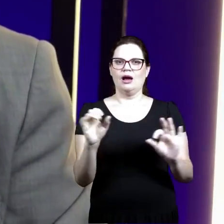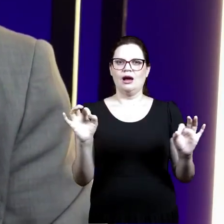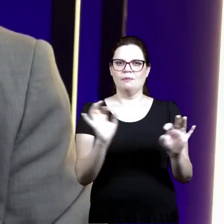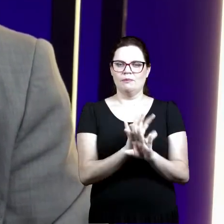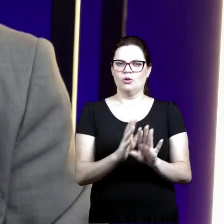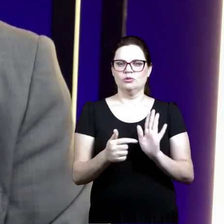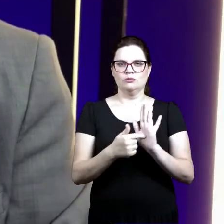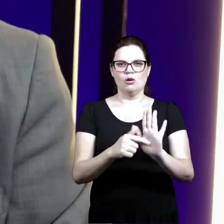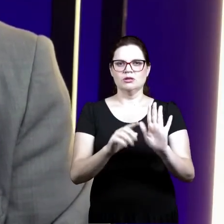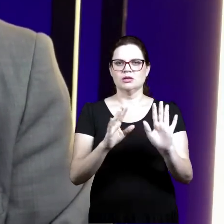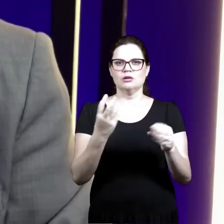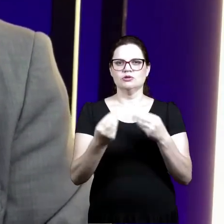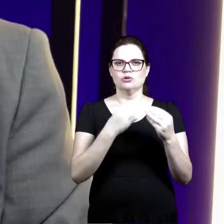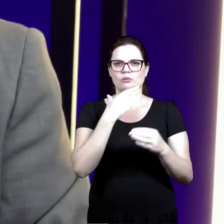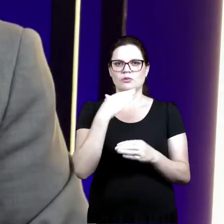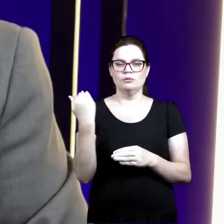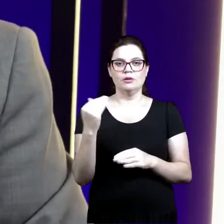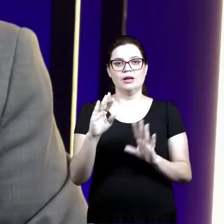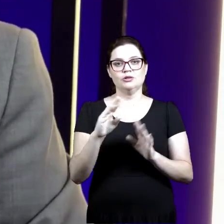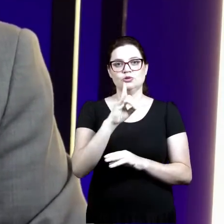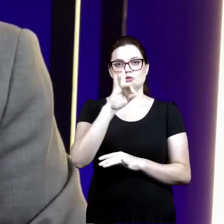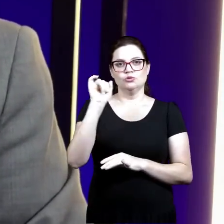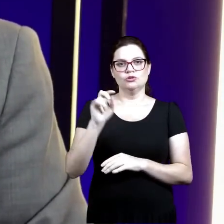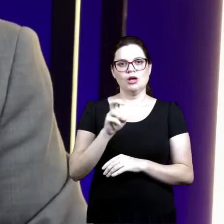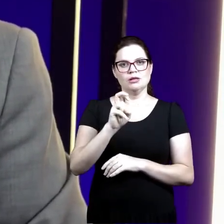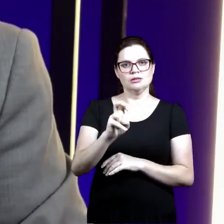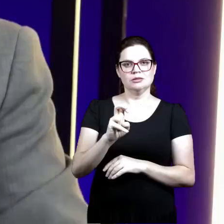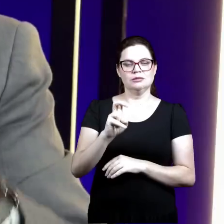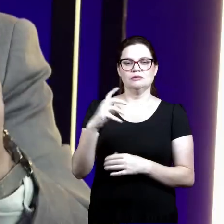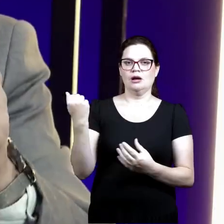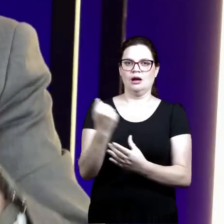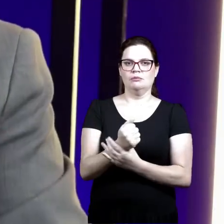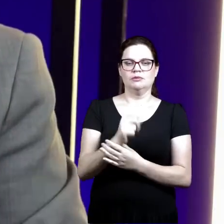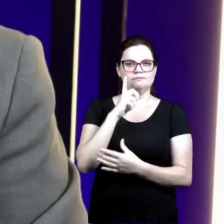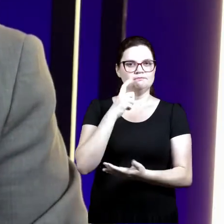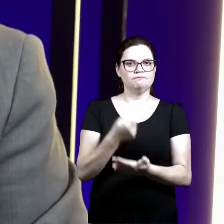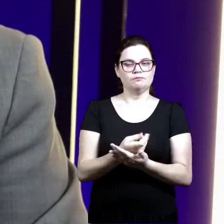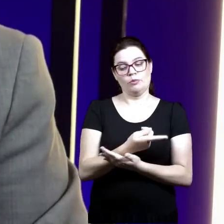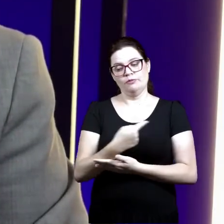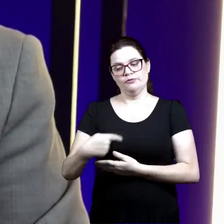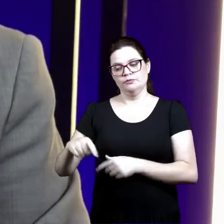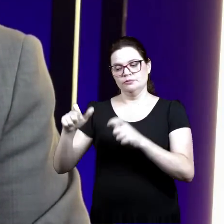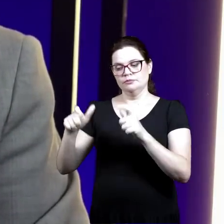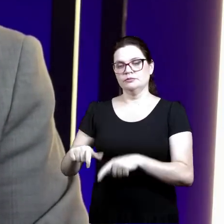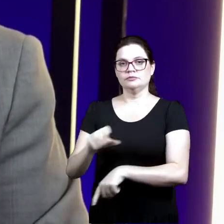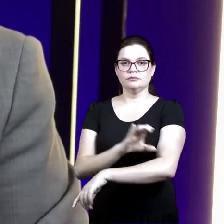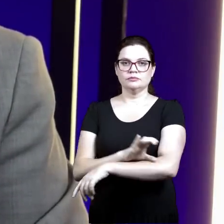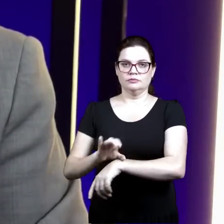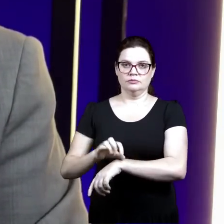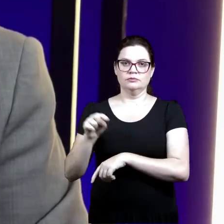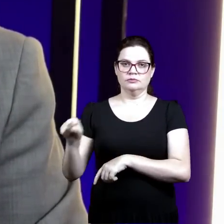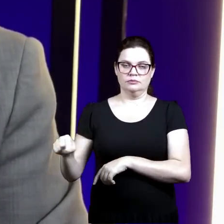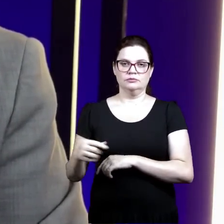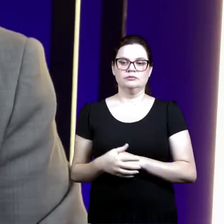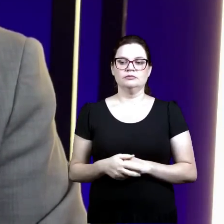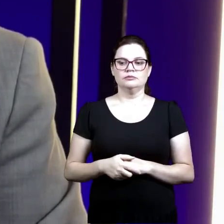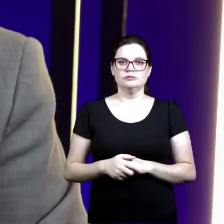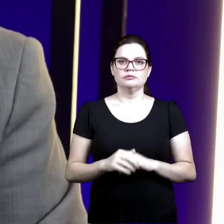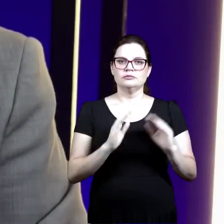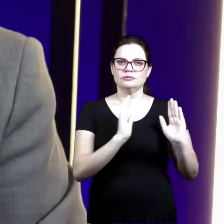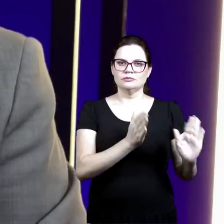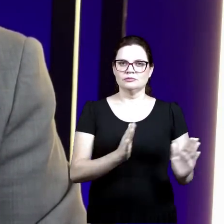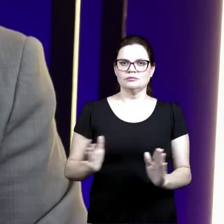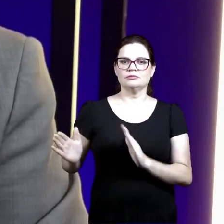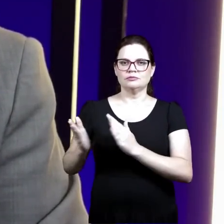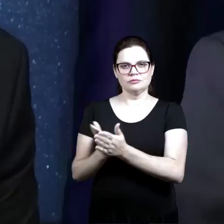dia 5, Abrão toma uma decisão. Nós vamos para Canaã, né? Nós vamos para Canaã, né? É a sequência